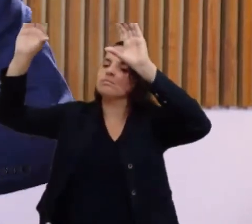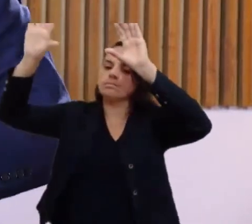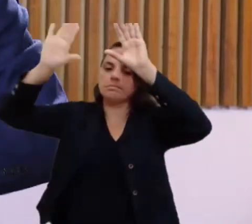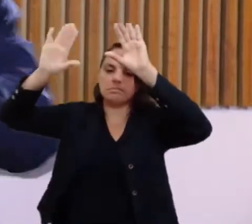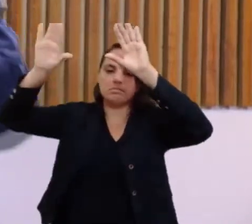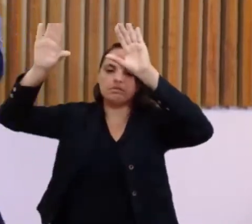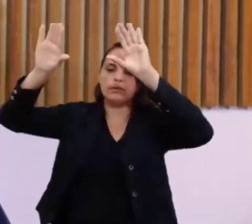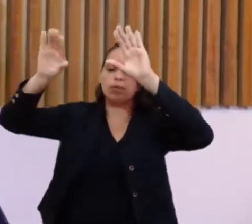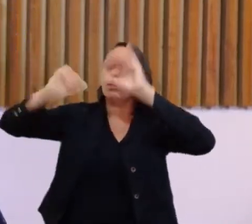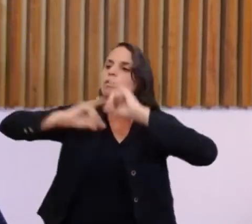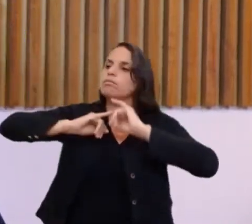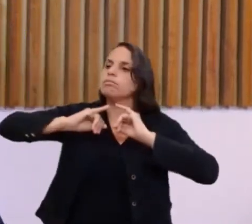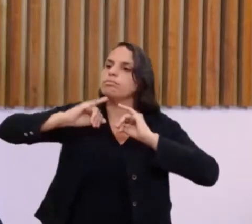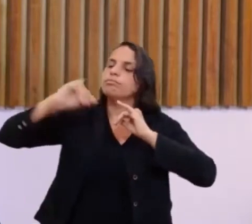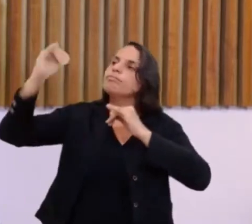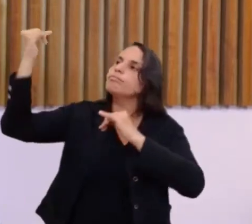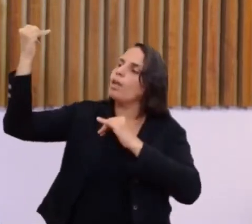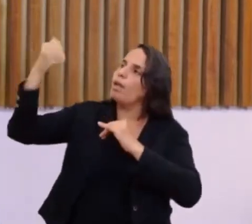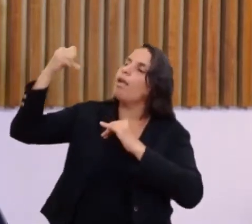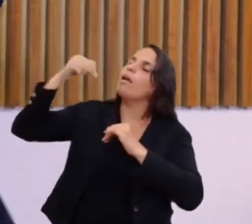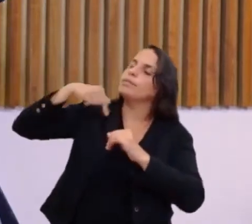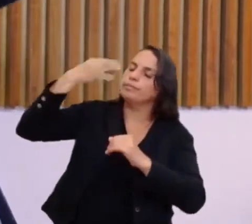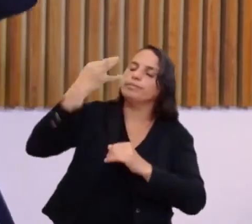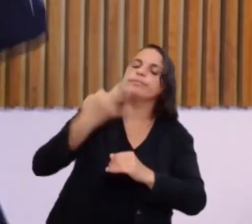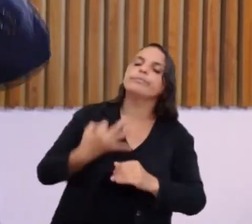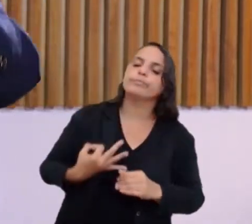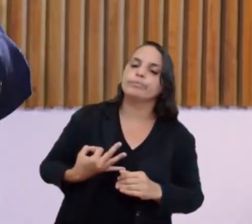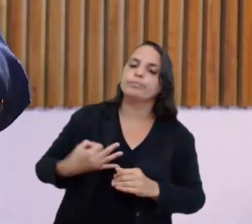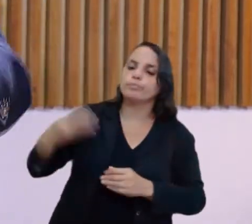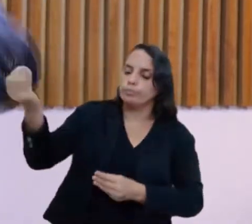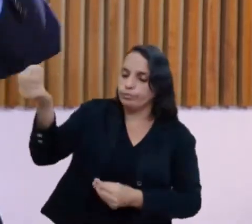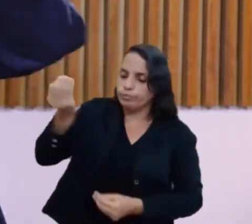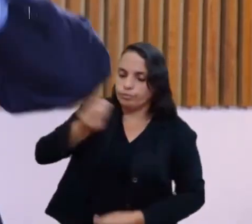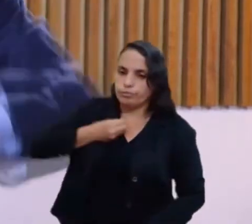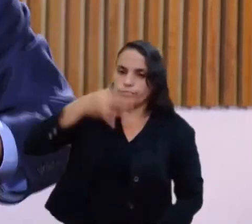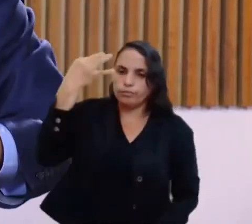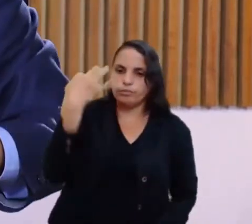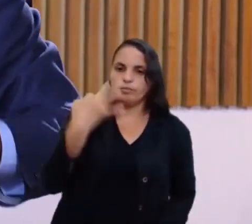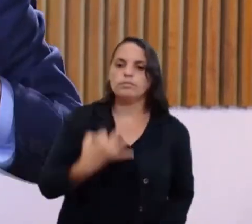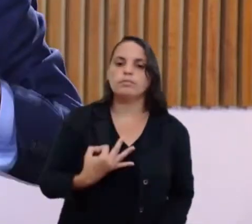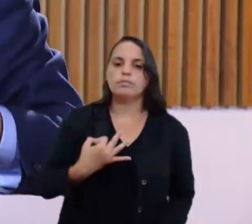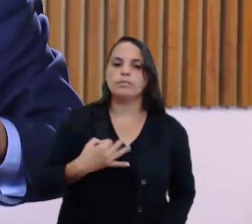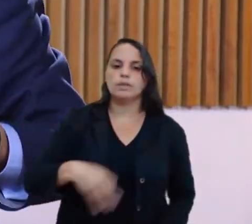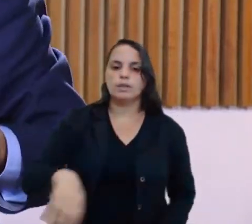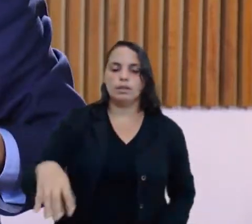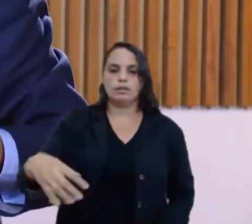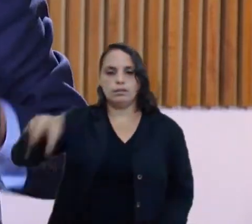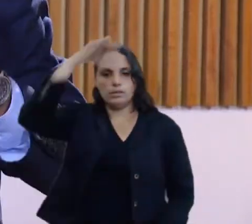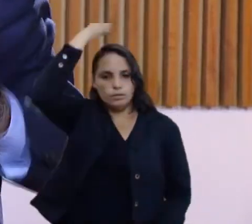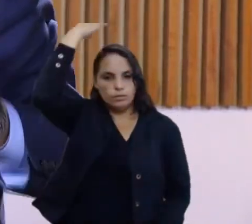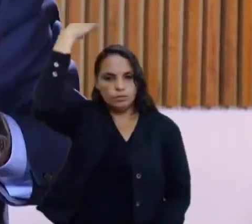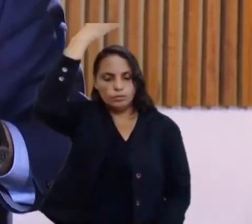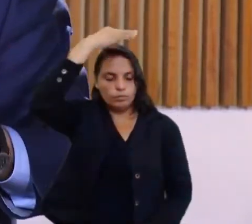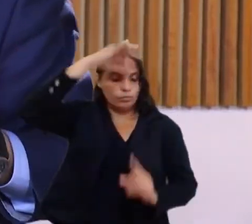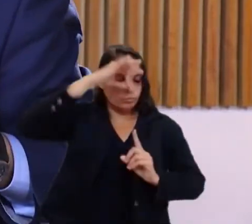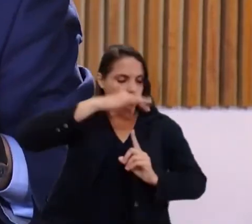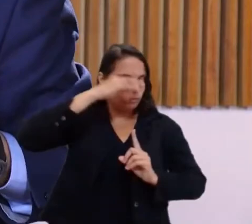declarando-nos justos, imputando na sua justiça, o Espírito Santo faz uma obra em nós, transformando-nos.